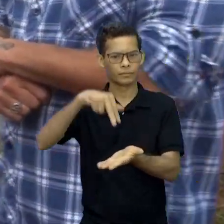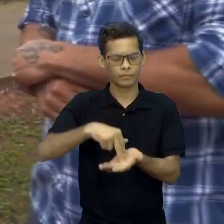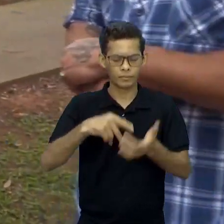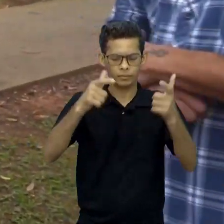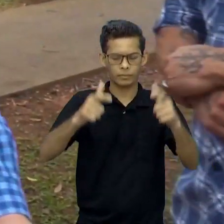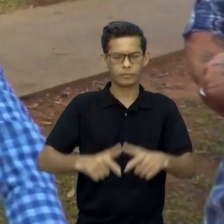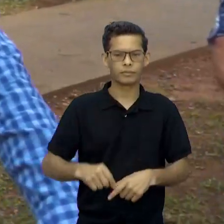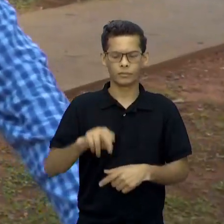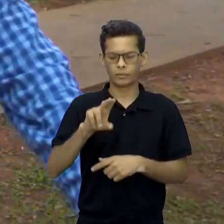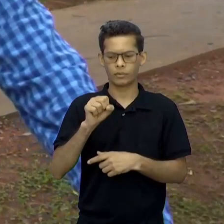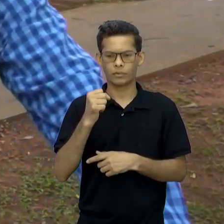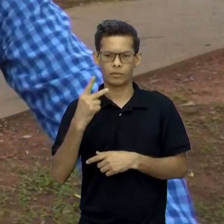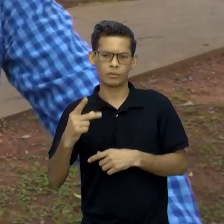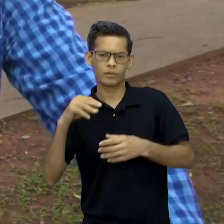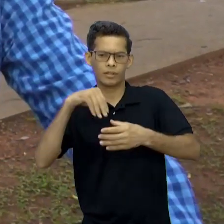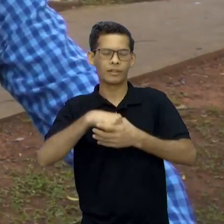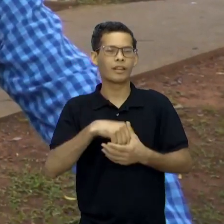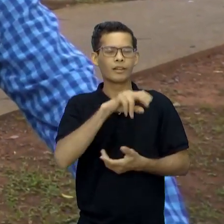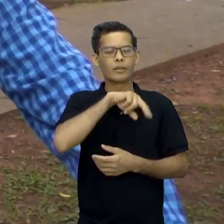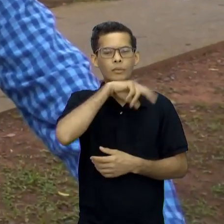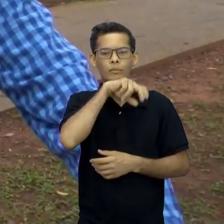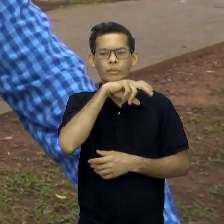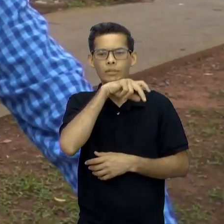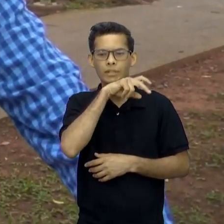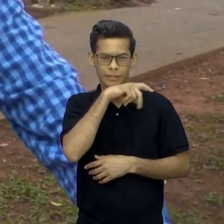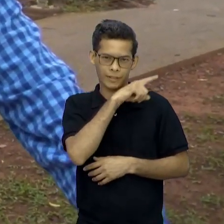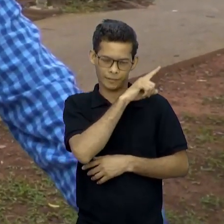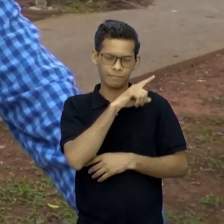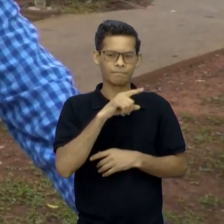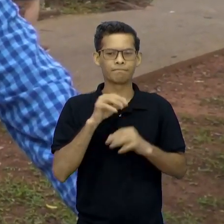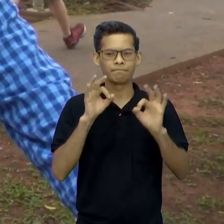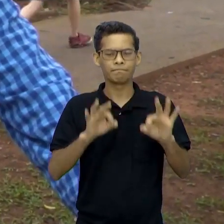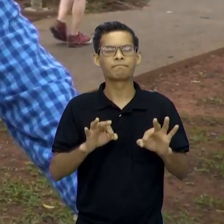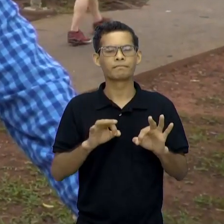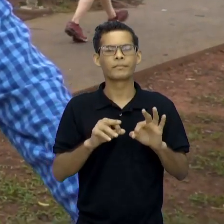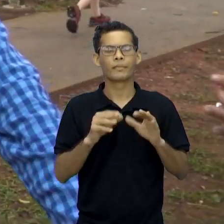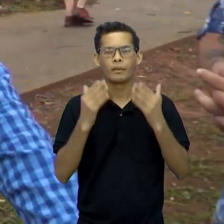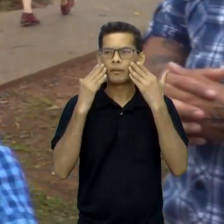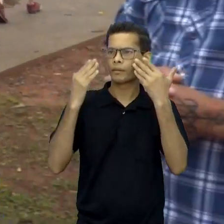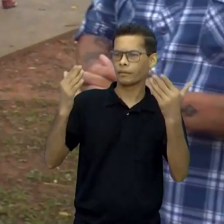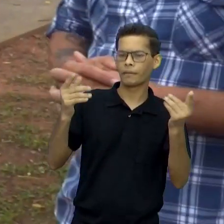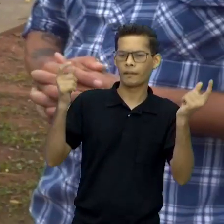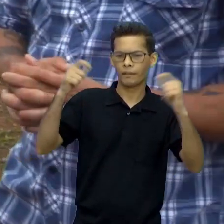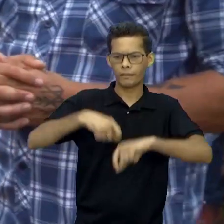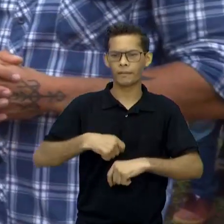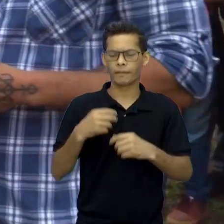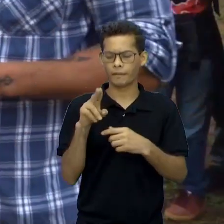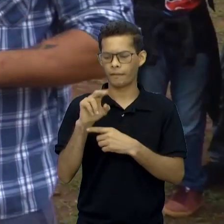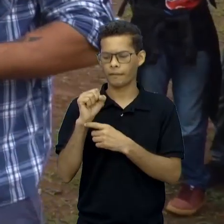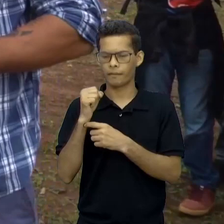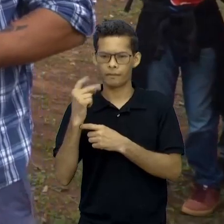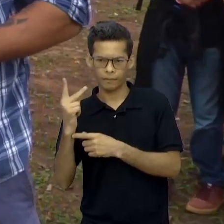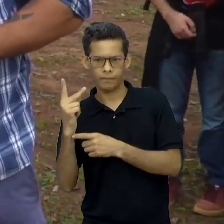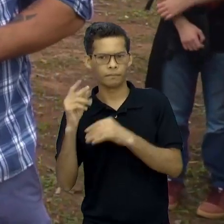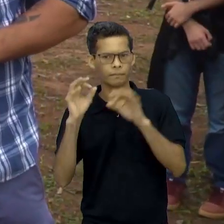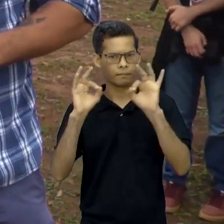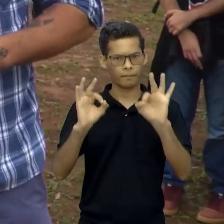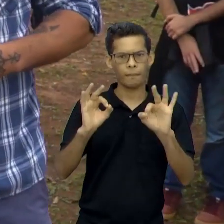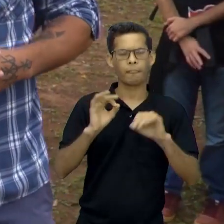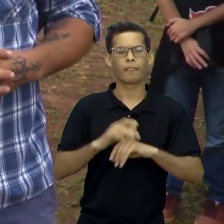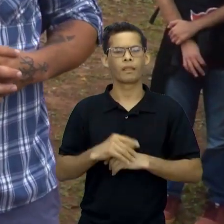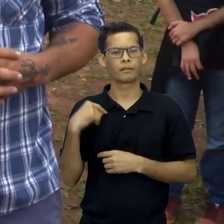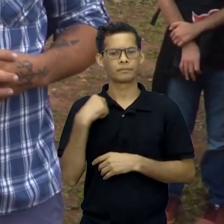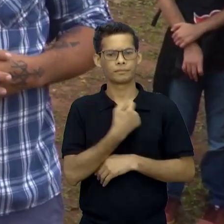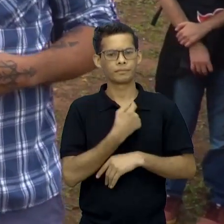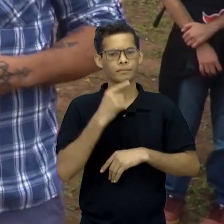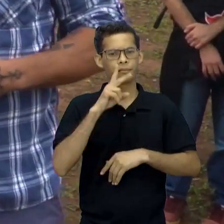USP, Butantã, bem em frente ao prédio onde fica o Instituto de Astronomia, Geofísica e Ciências Atmosféricas. Então nós